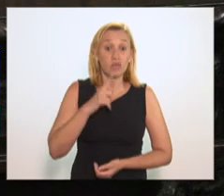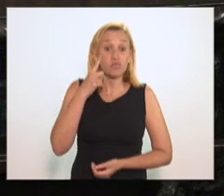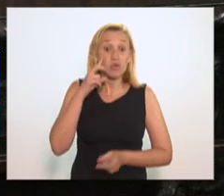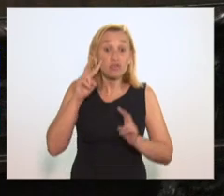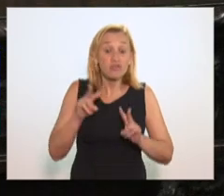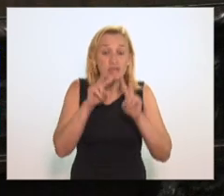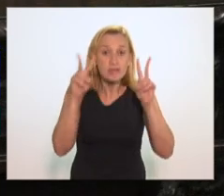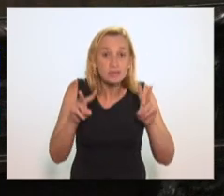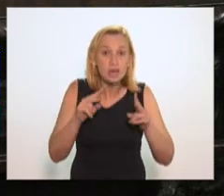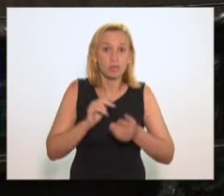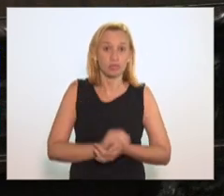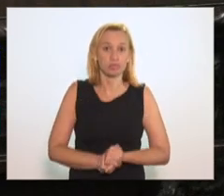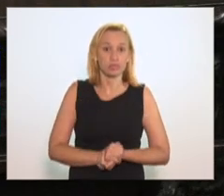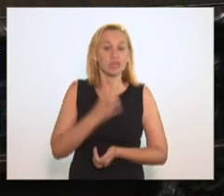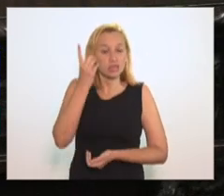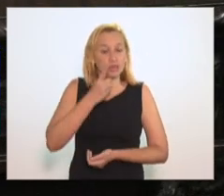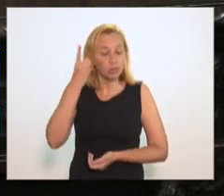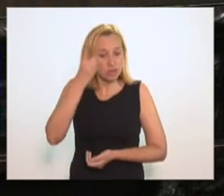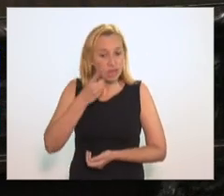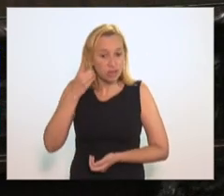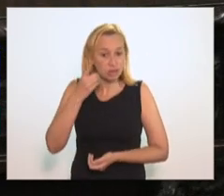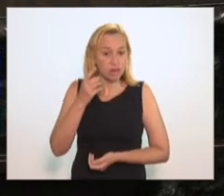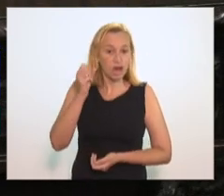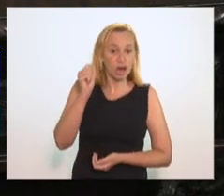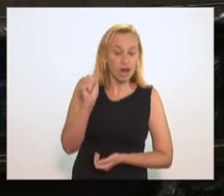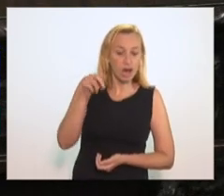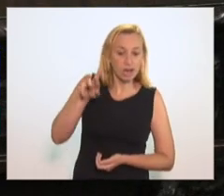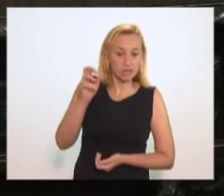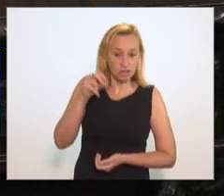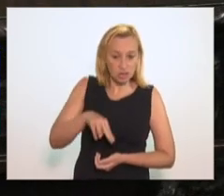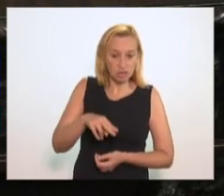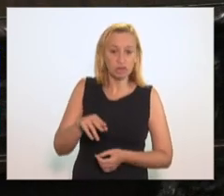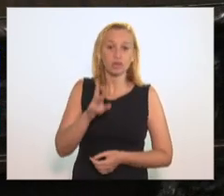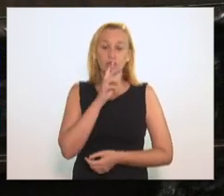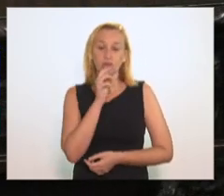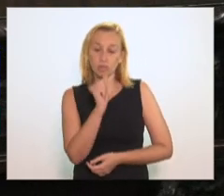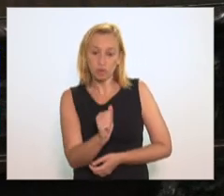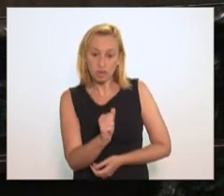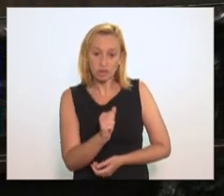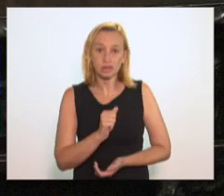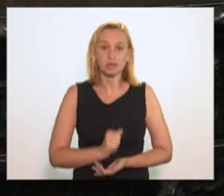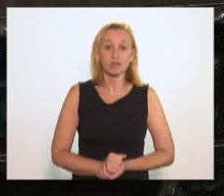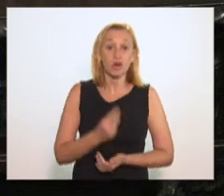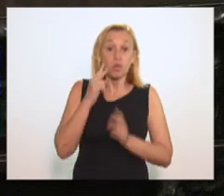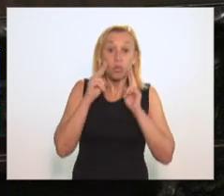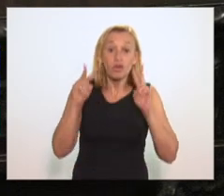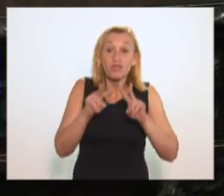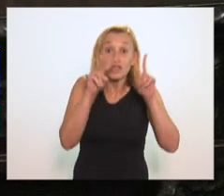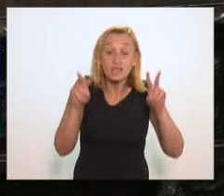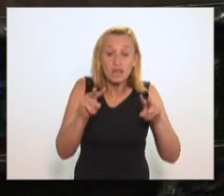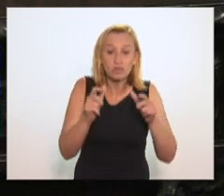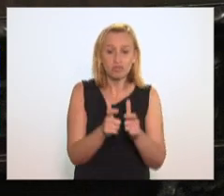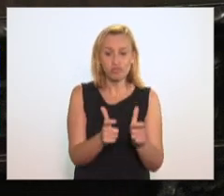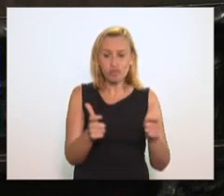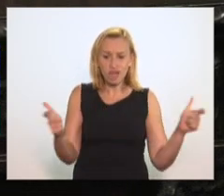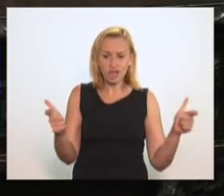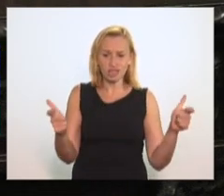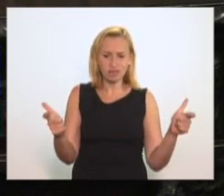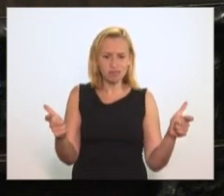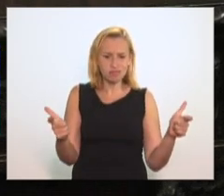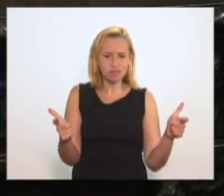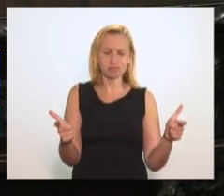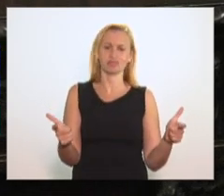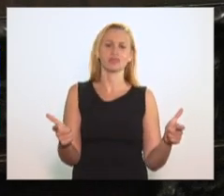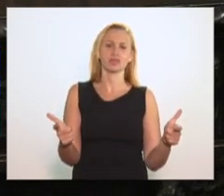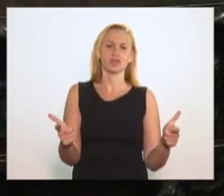deputado Anderson Moraes deputado Rodrigo Amorim deputado Márcio Alberto uma visão de âmbito público que vai muito além